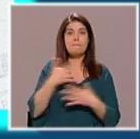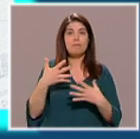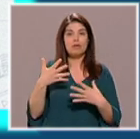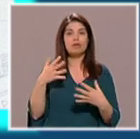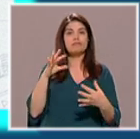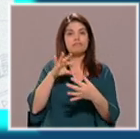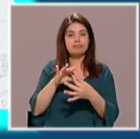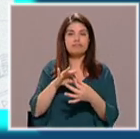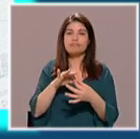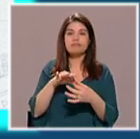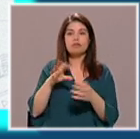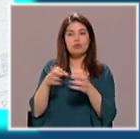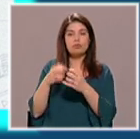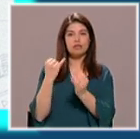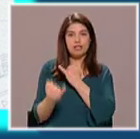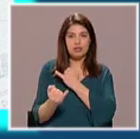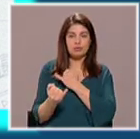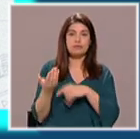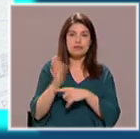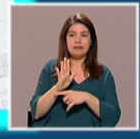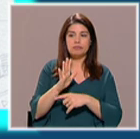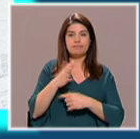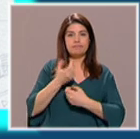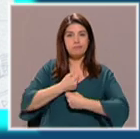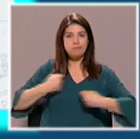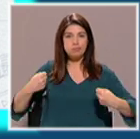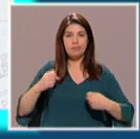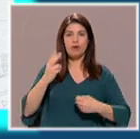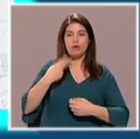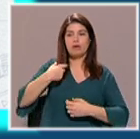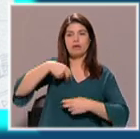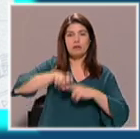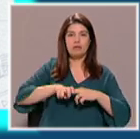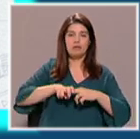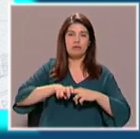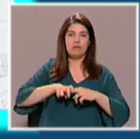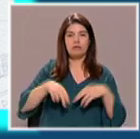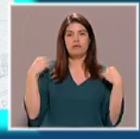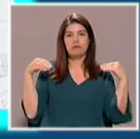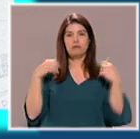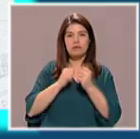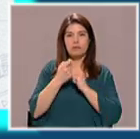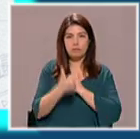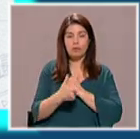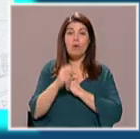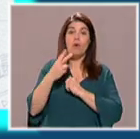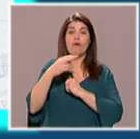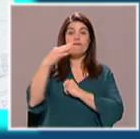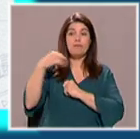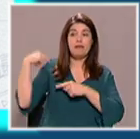a fatores de risco, como sejam a obesidade, o sedentarismo e alguma predisposição